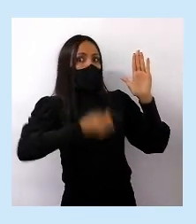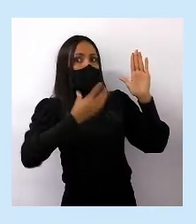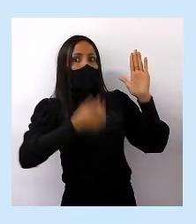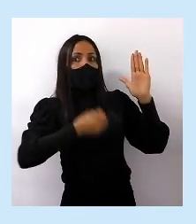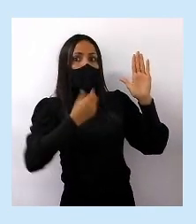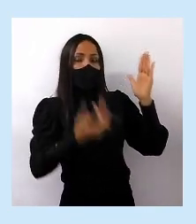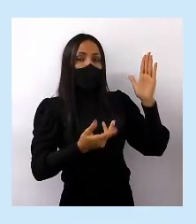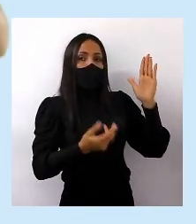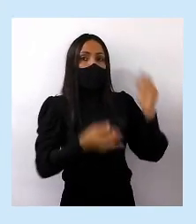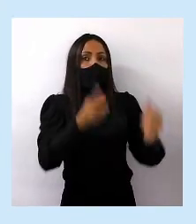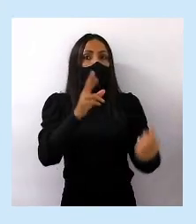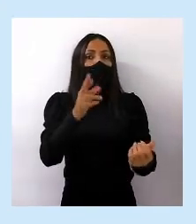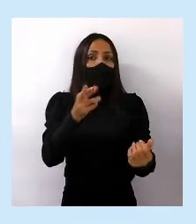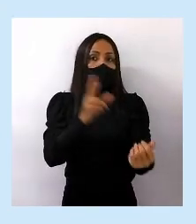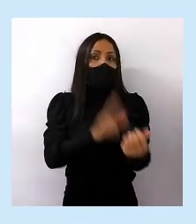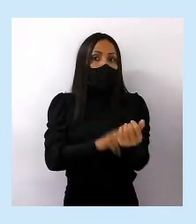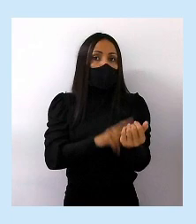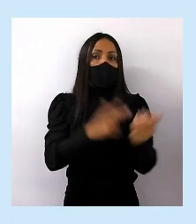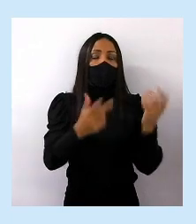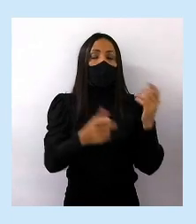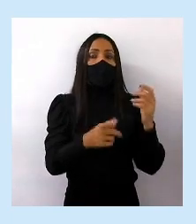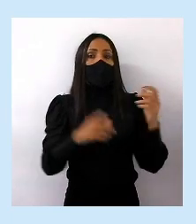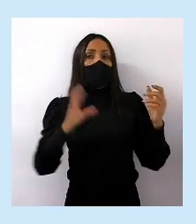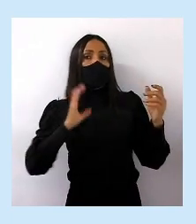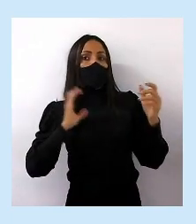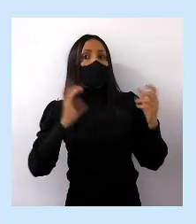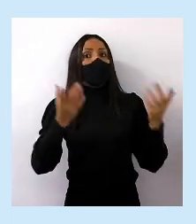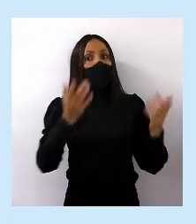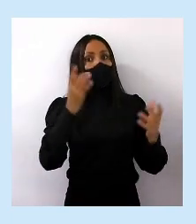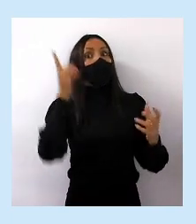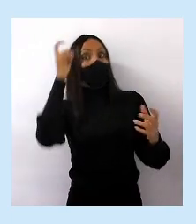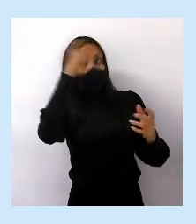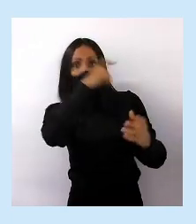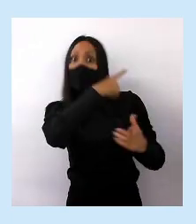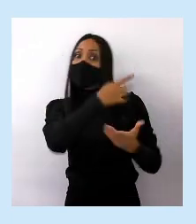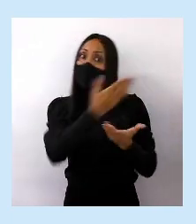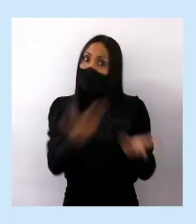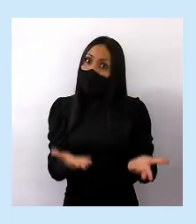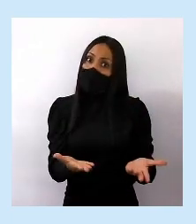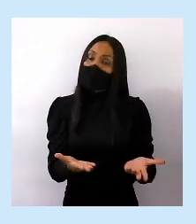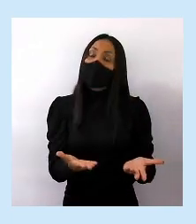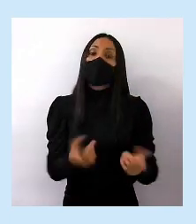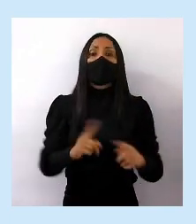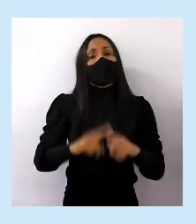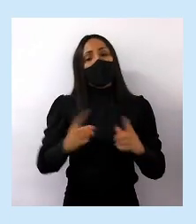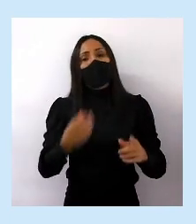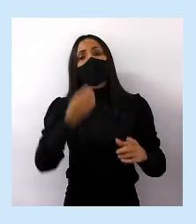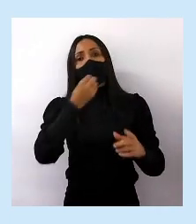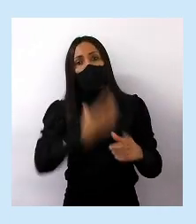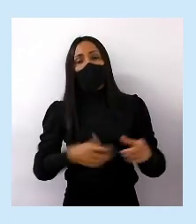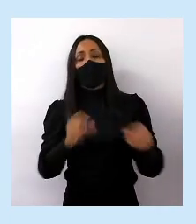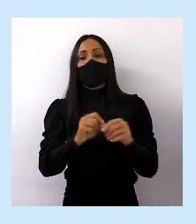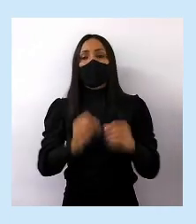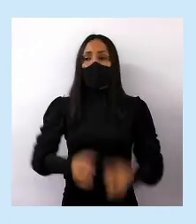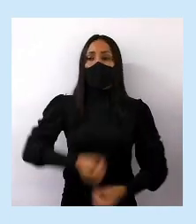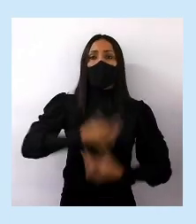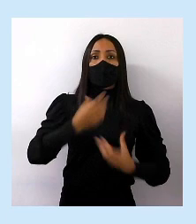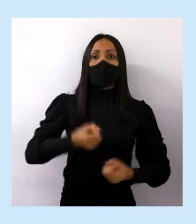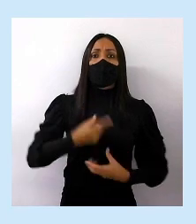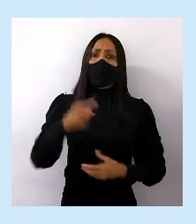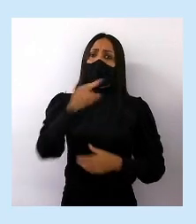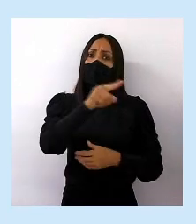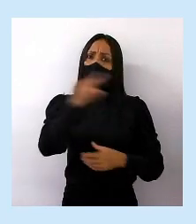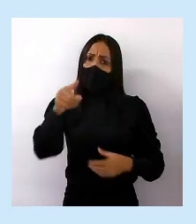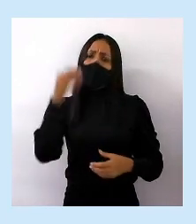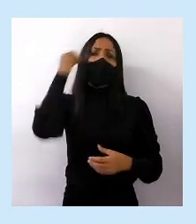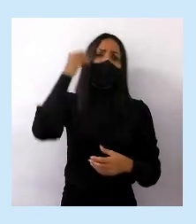rimas ricas. Olha o trabalho que ele tem, não é fácil não, hein? Mas é muito bom fazer poesia e você pode testar